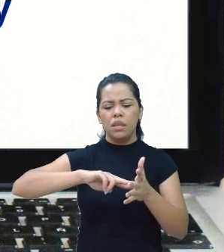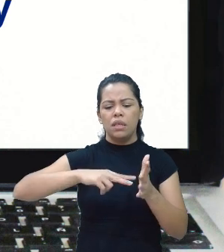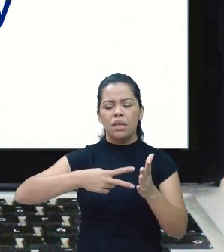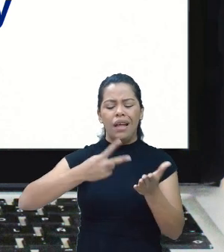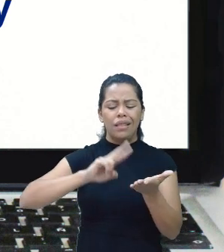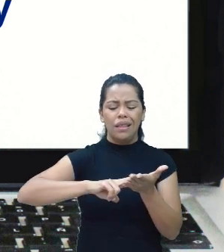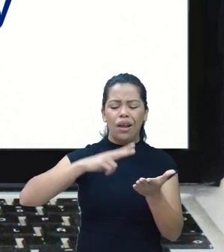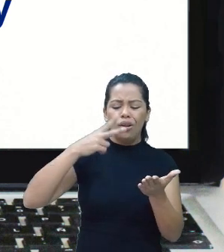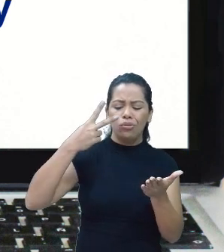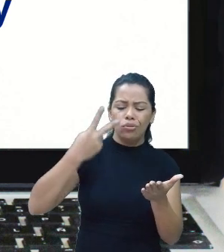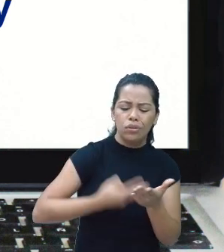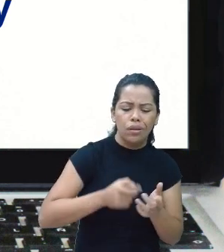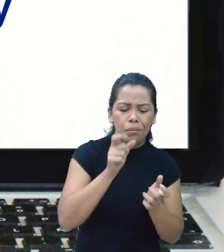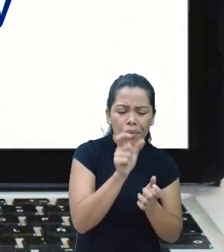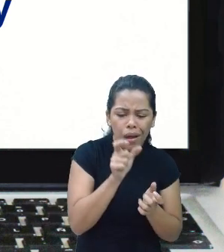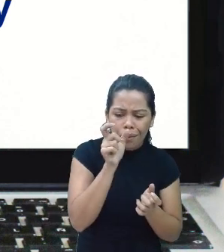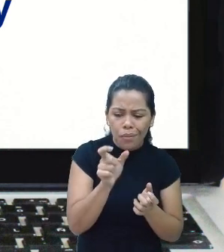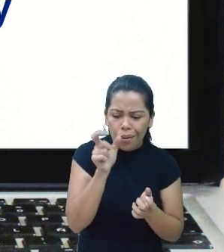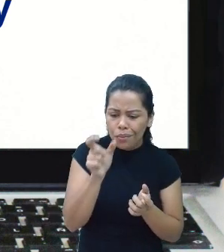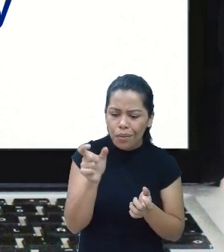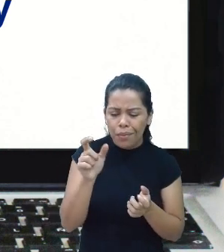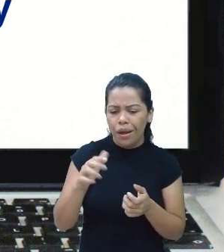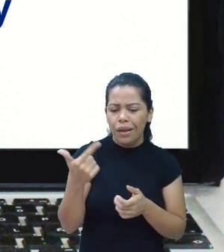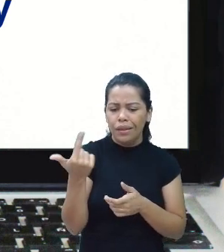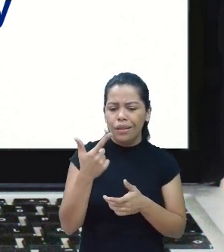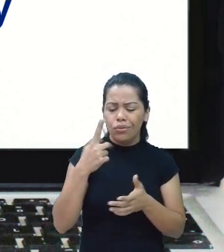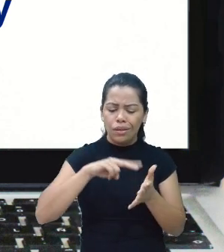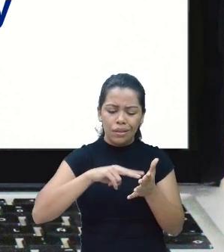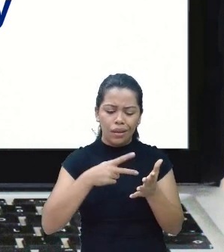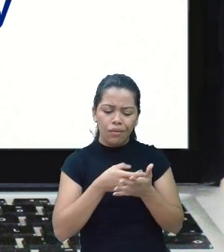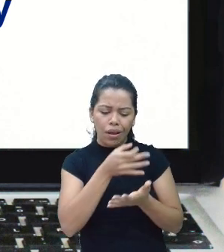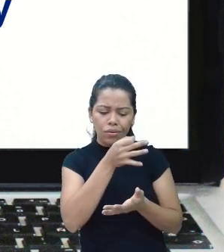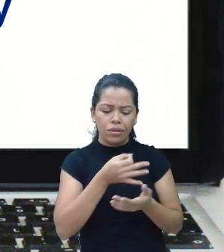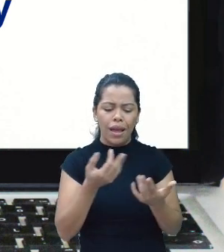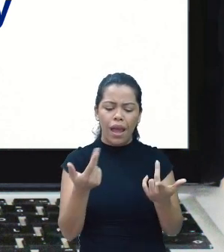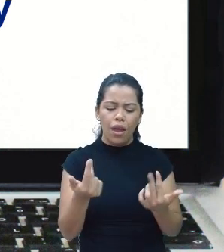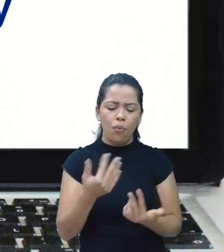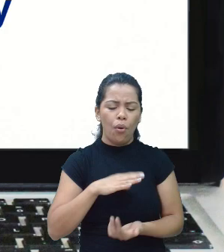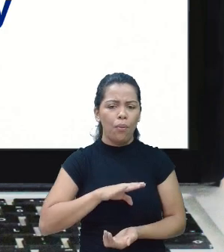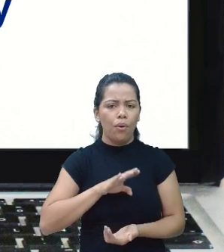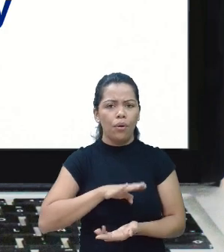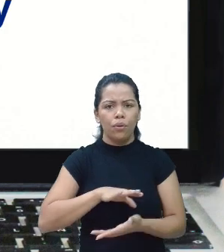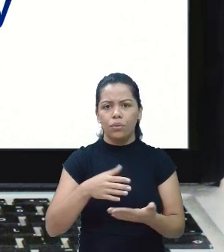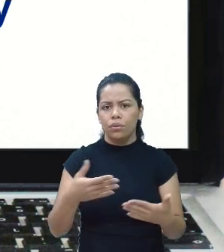vai fazer sentido. É igual ao português, tá? Então,